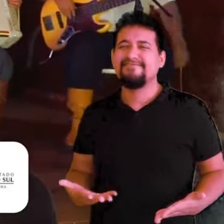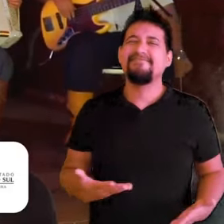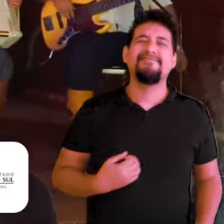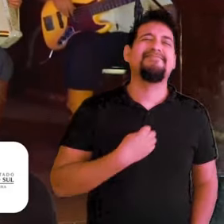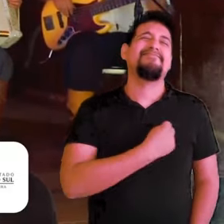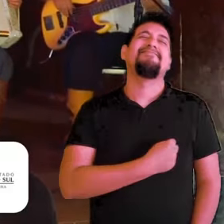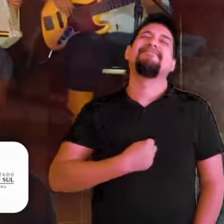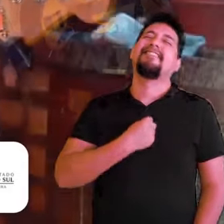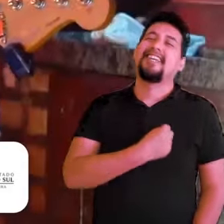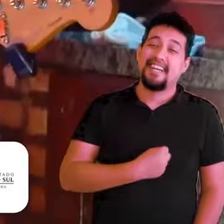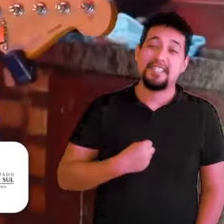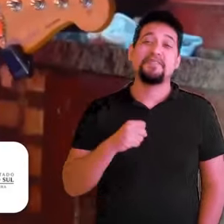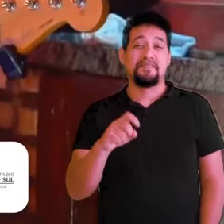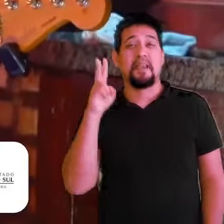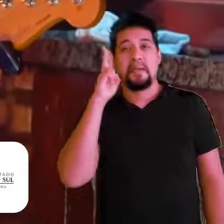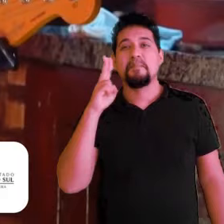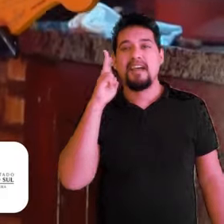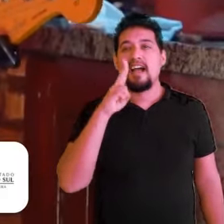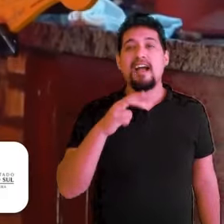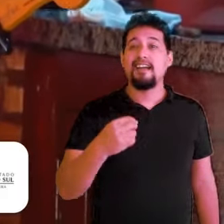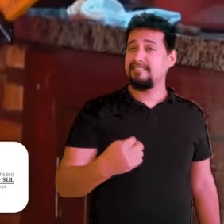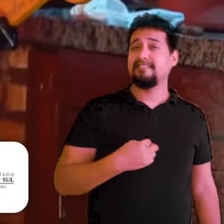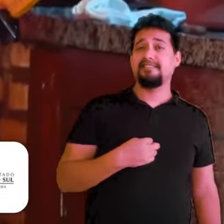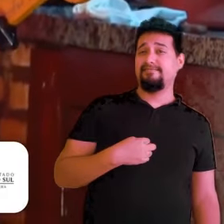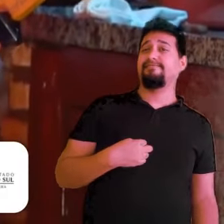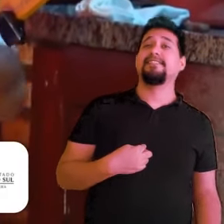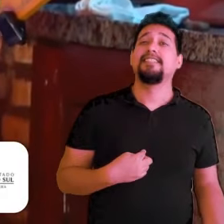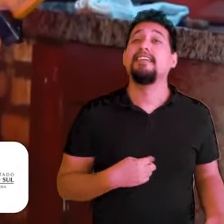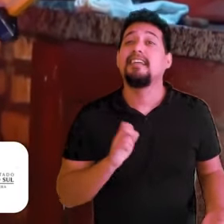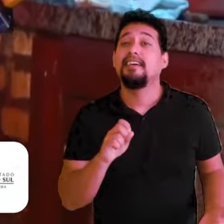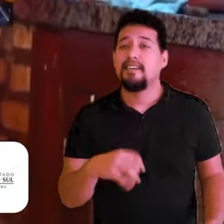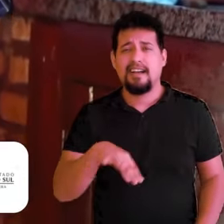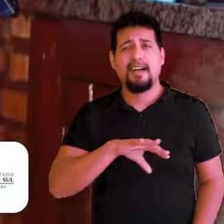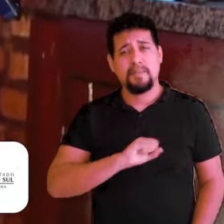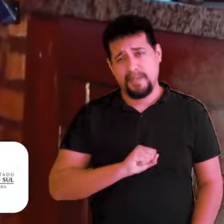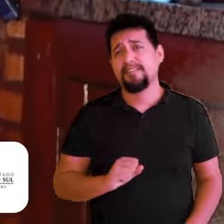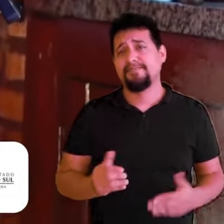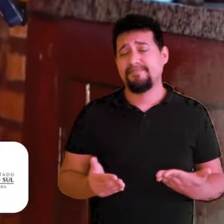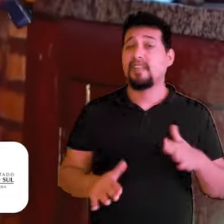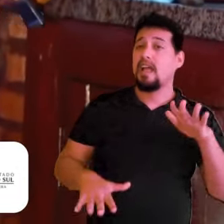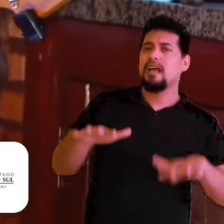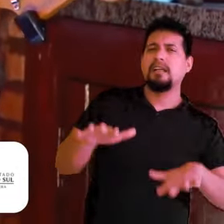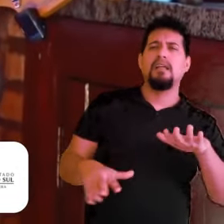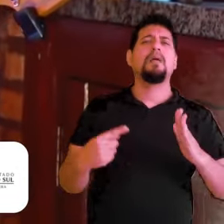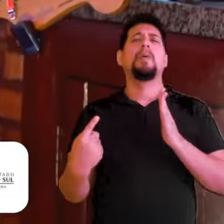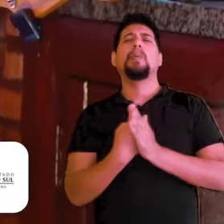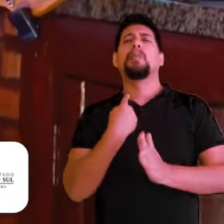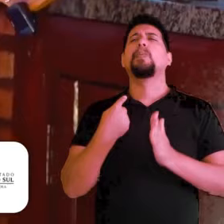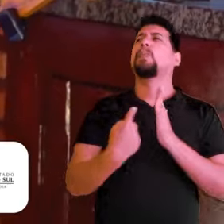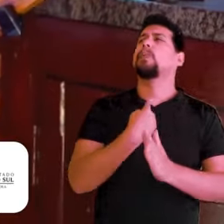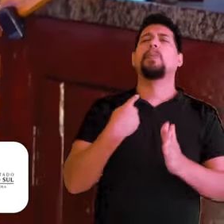chegar, com saudade vai lembrar de quem um dia só te amou. Às vezes